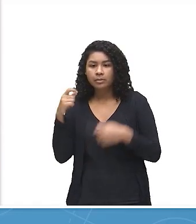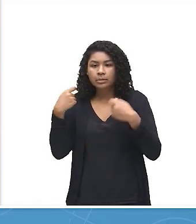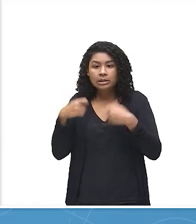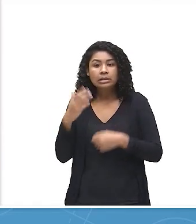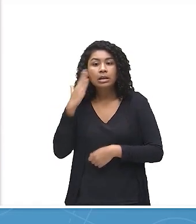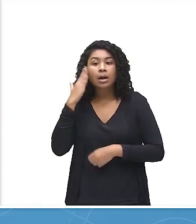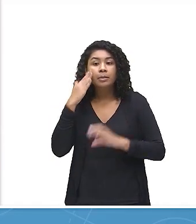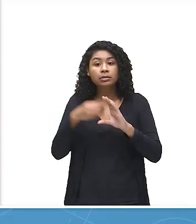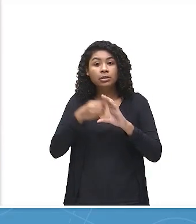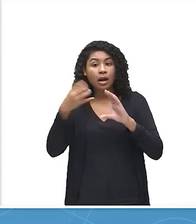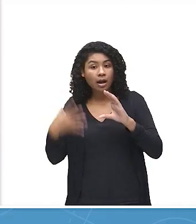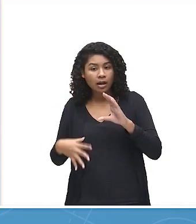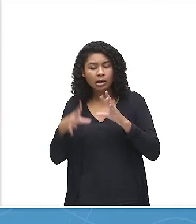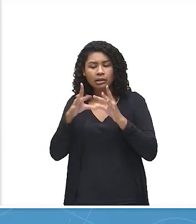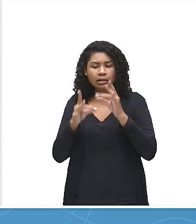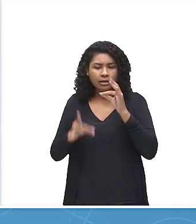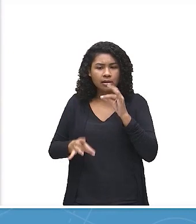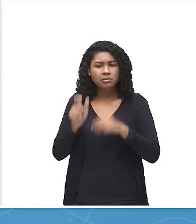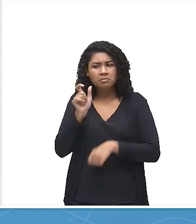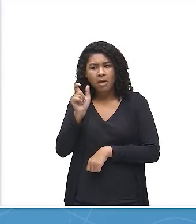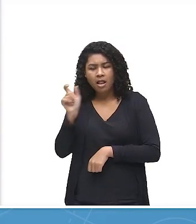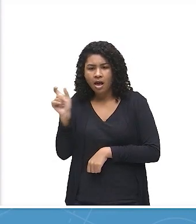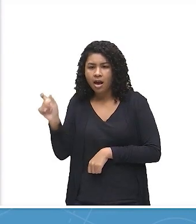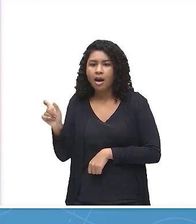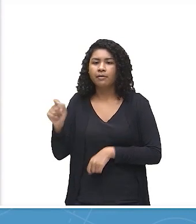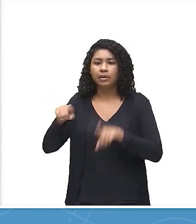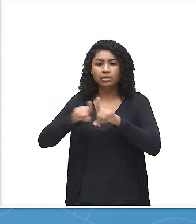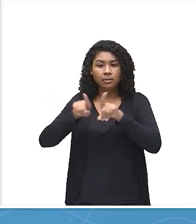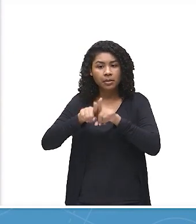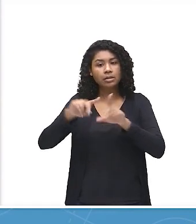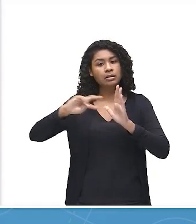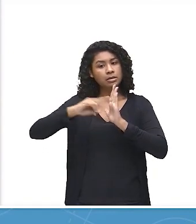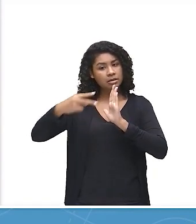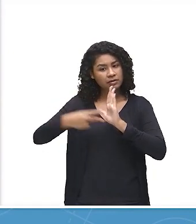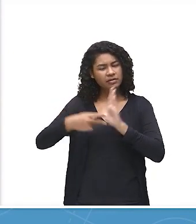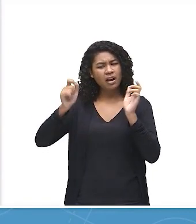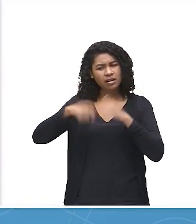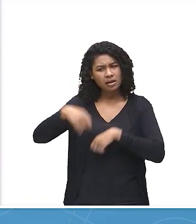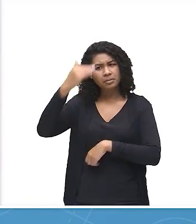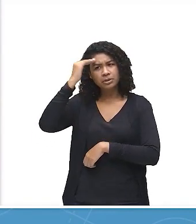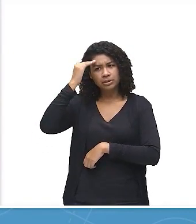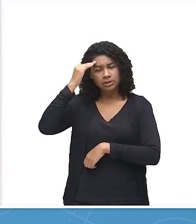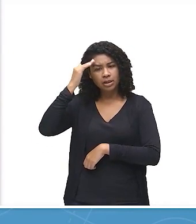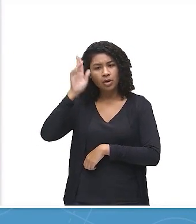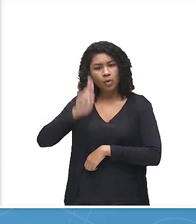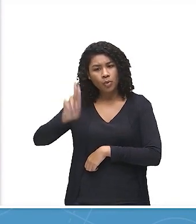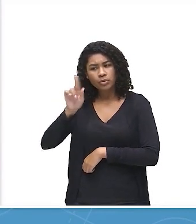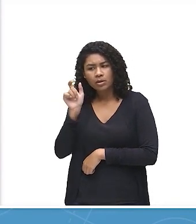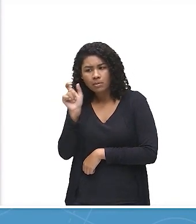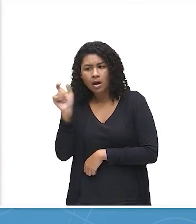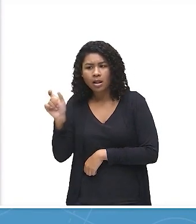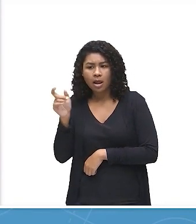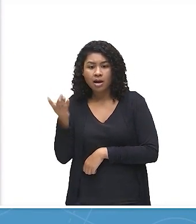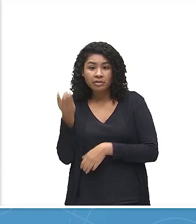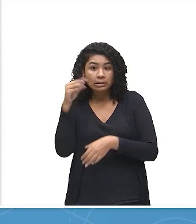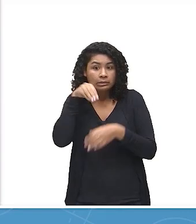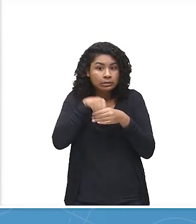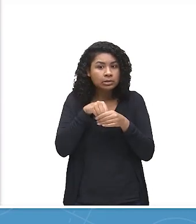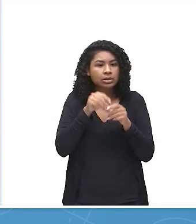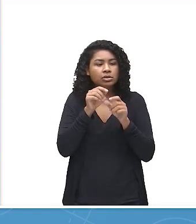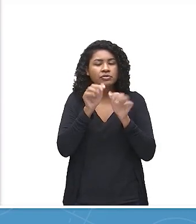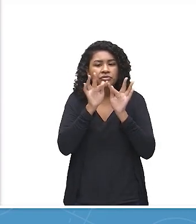to indica perto, quer dizer que algo está perto. Então, a preposition in